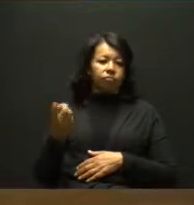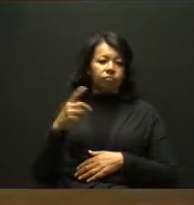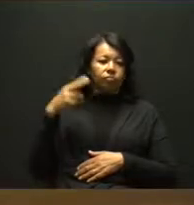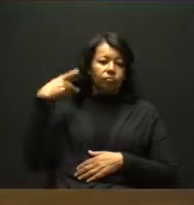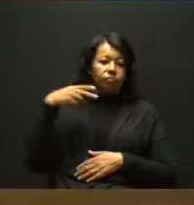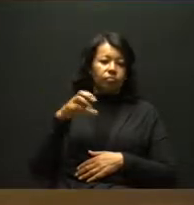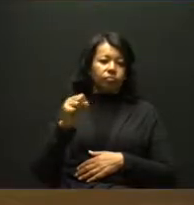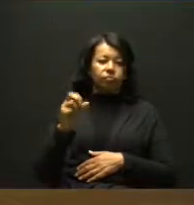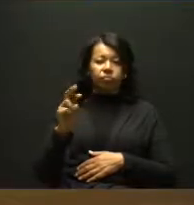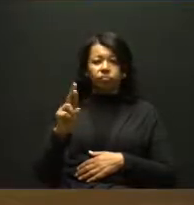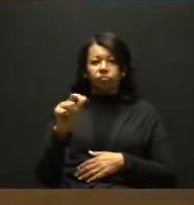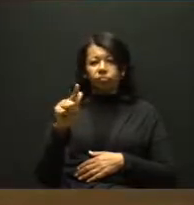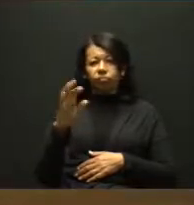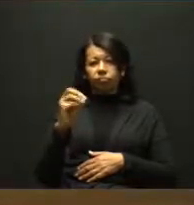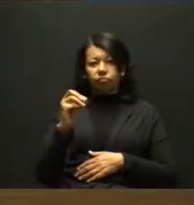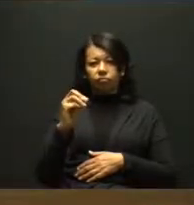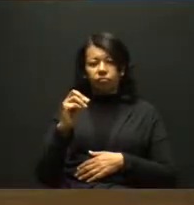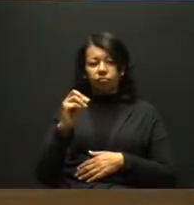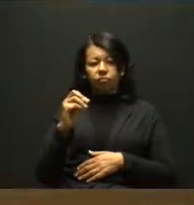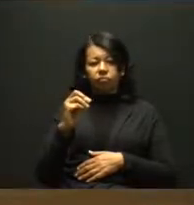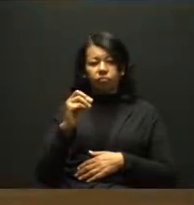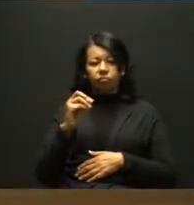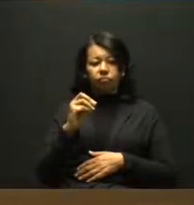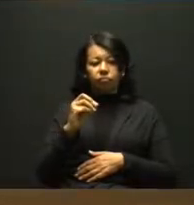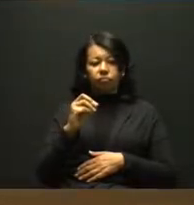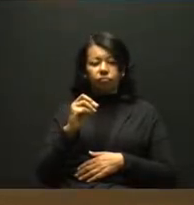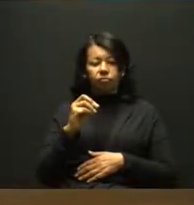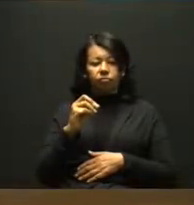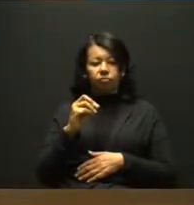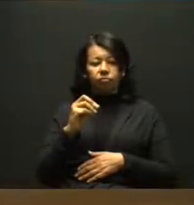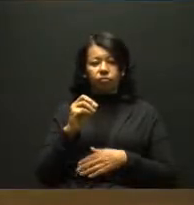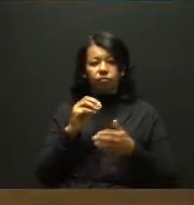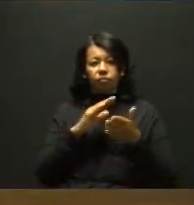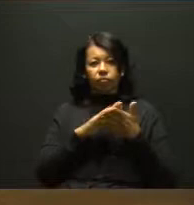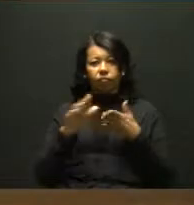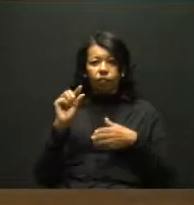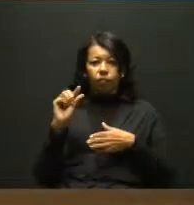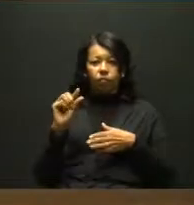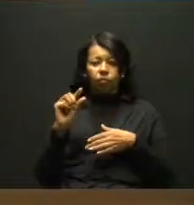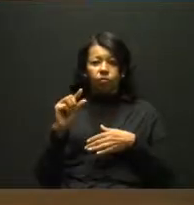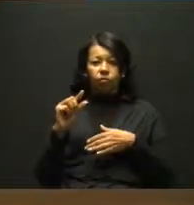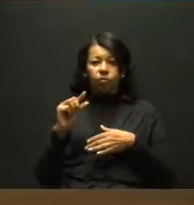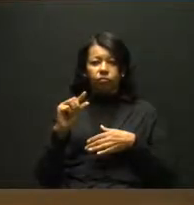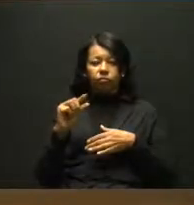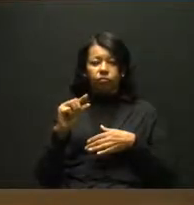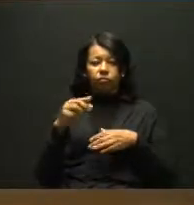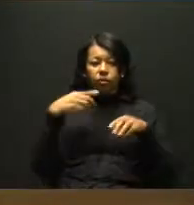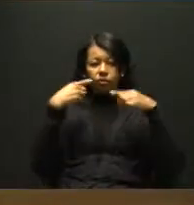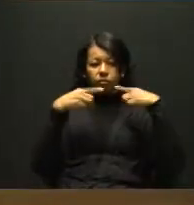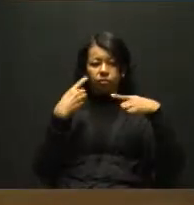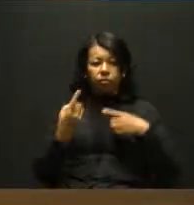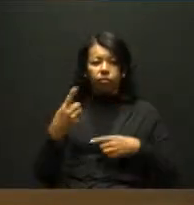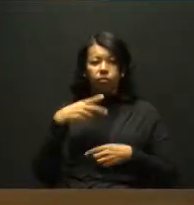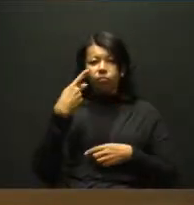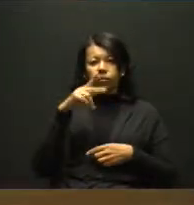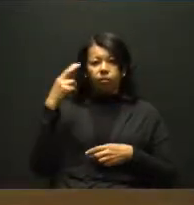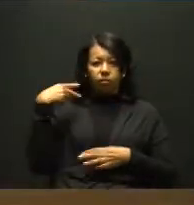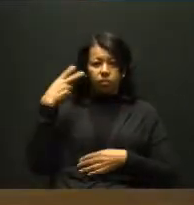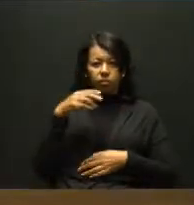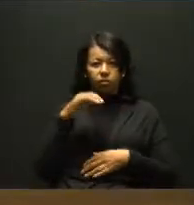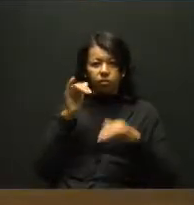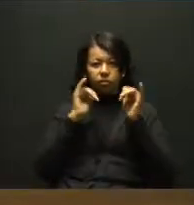sérgio é fugir indo um pouco a discussão imposta que os nobres pares